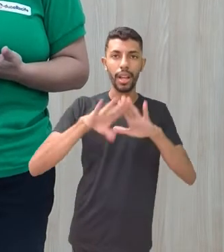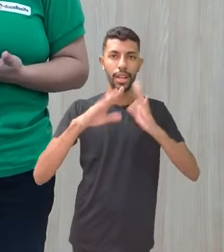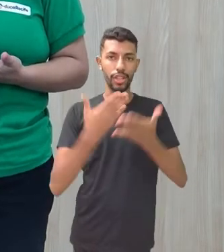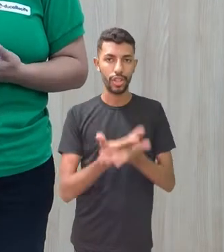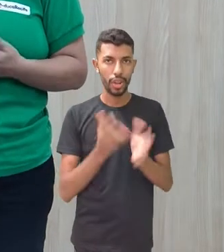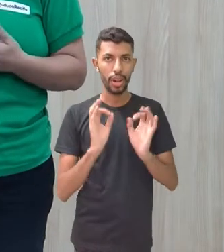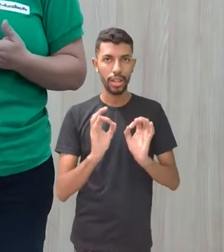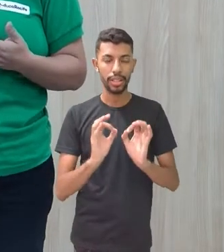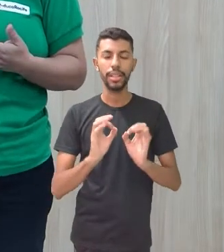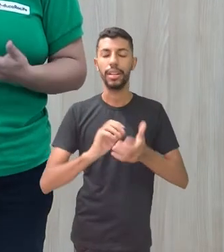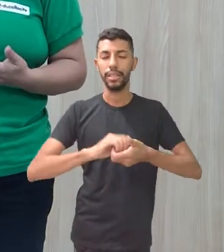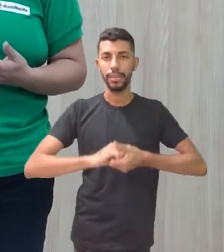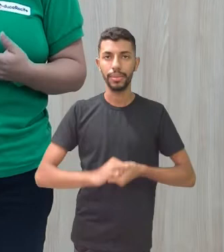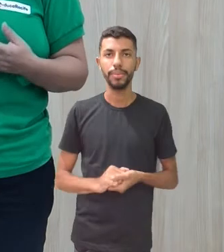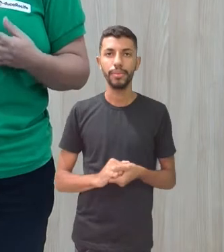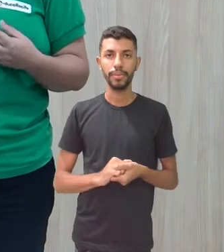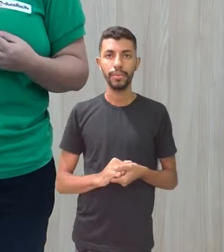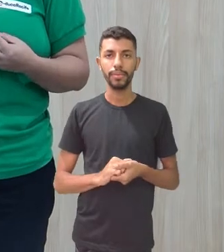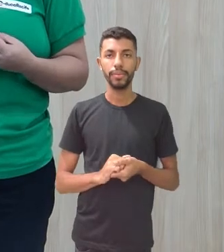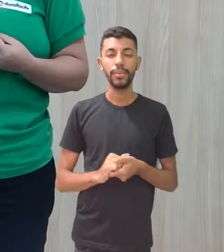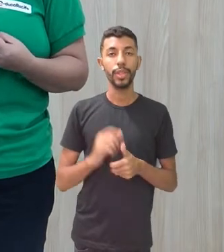nessa creche, nesse berçário,